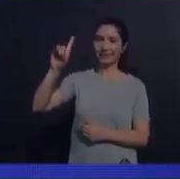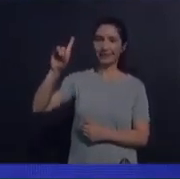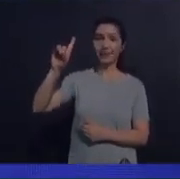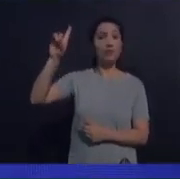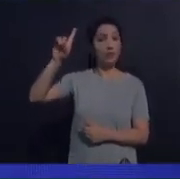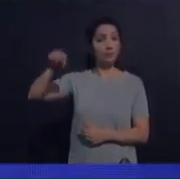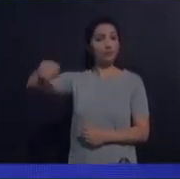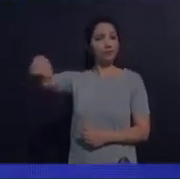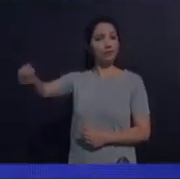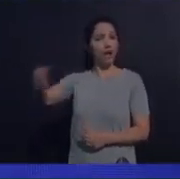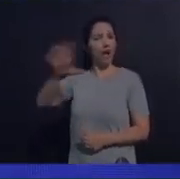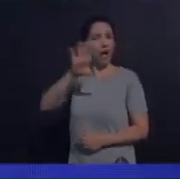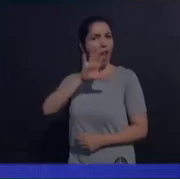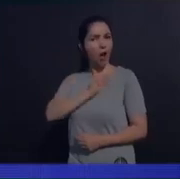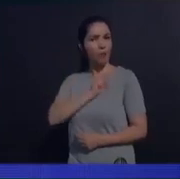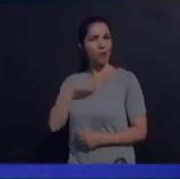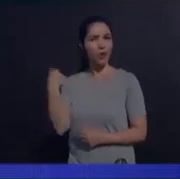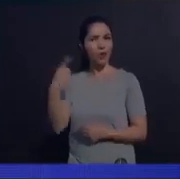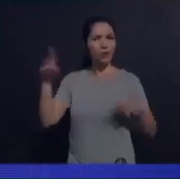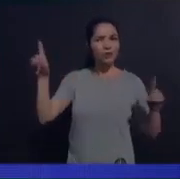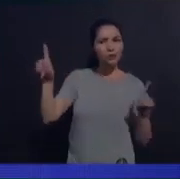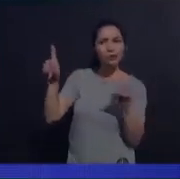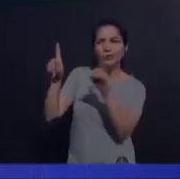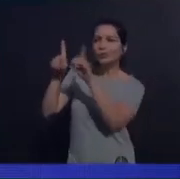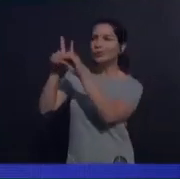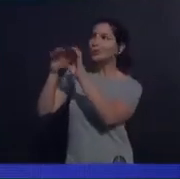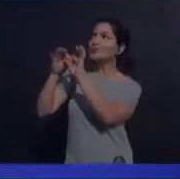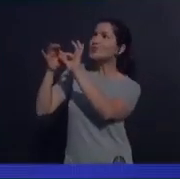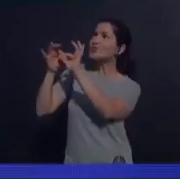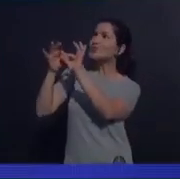é amor, e quem está em amor está em